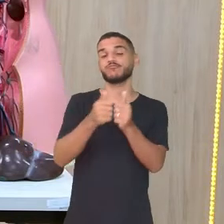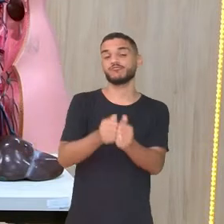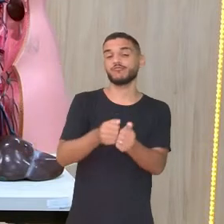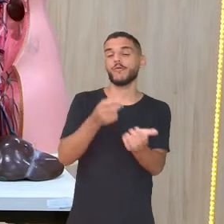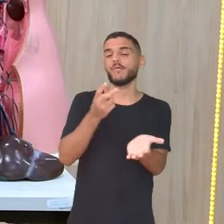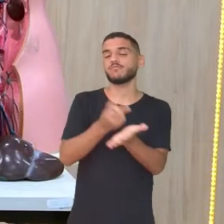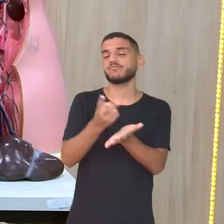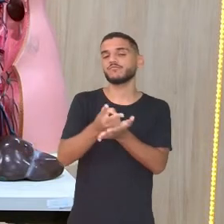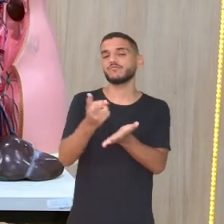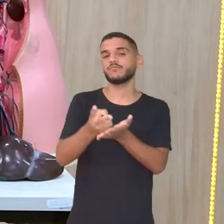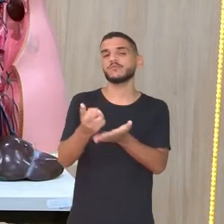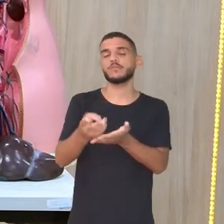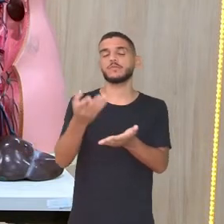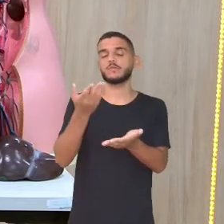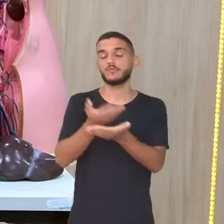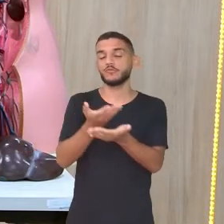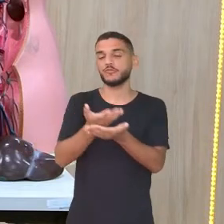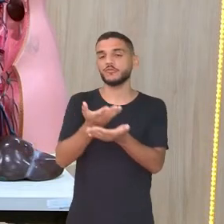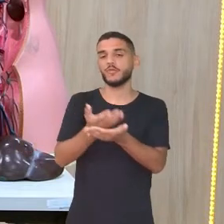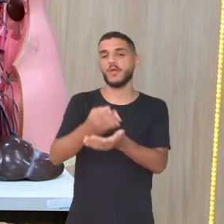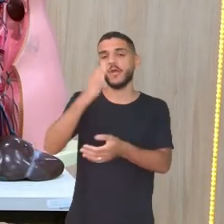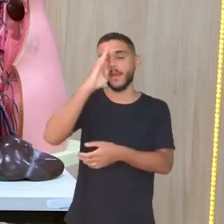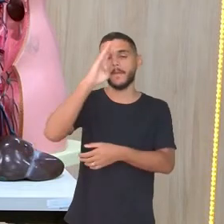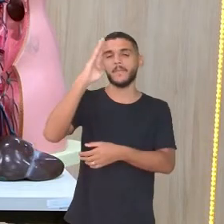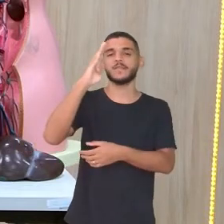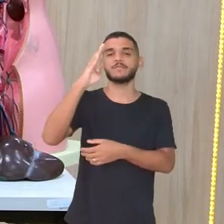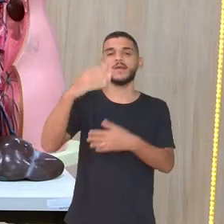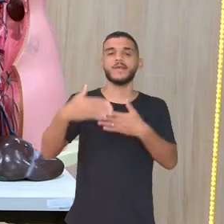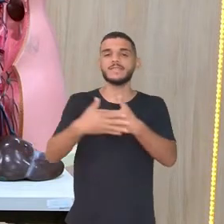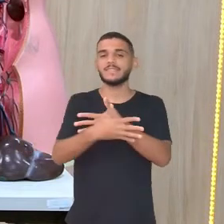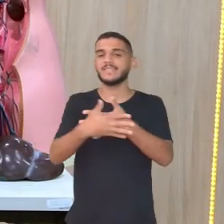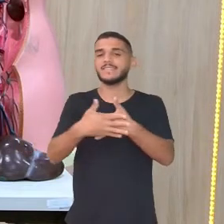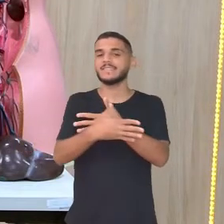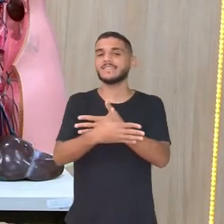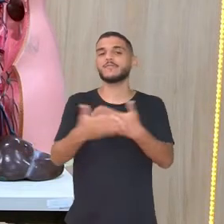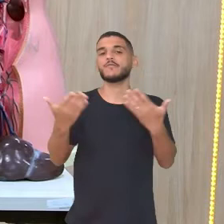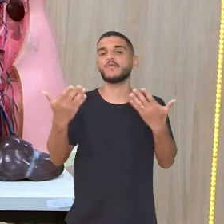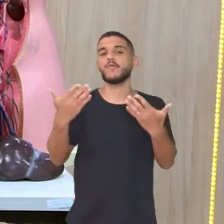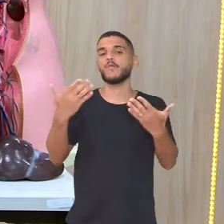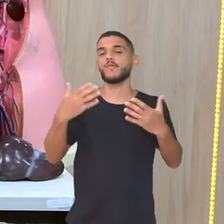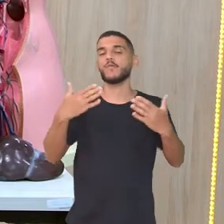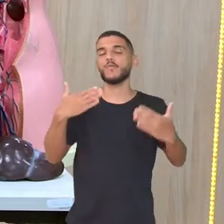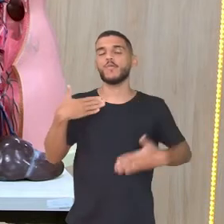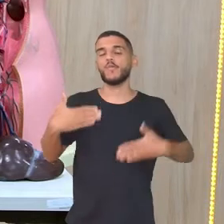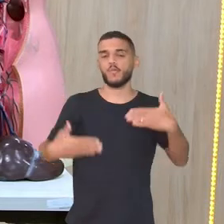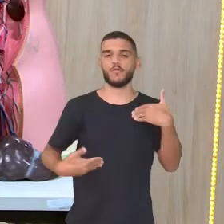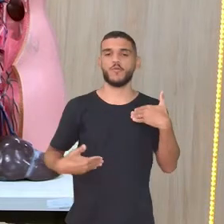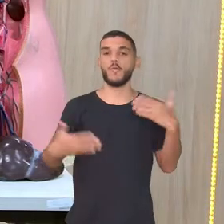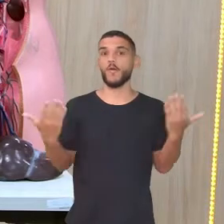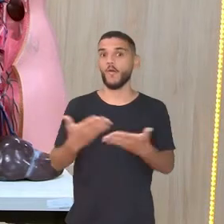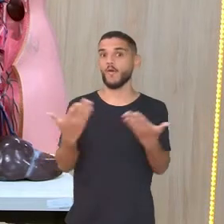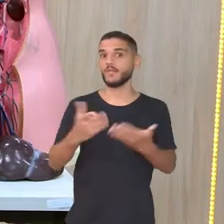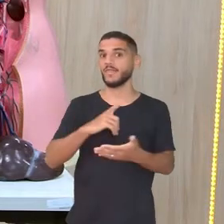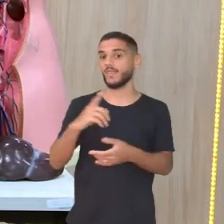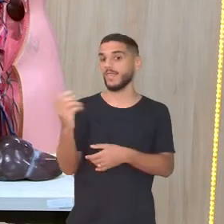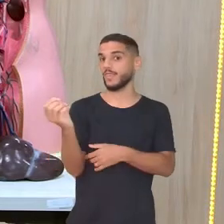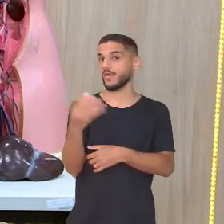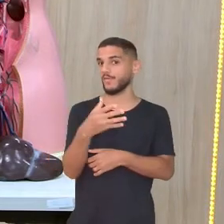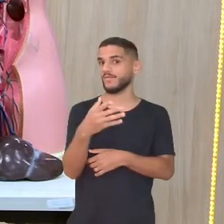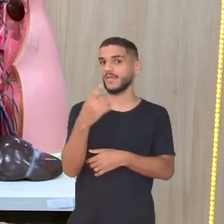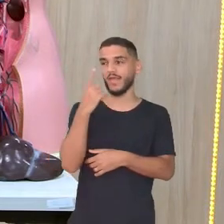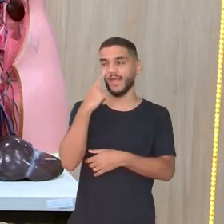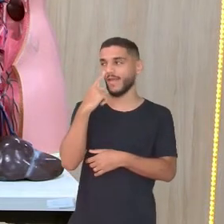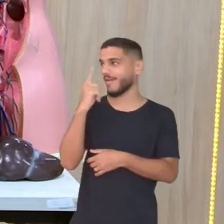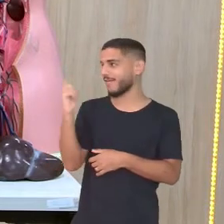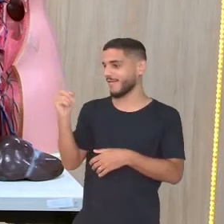dos principais tecidos do nosso corpo. Vejam que a minha mesa hoje tem mais novidades. E aí eu também quero perguntar